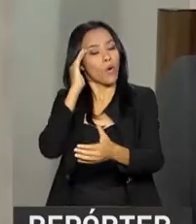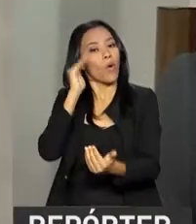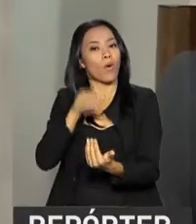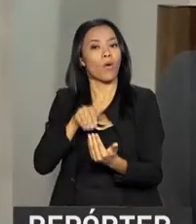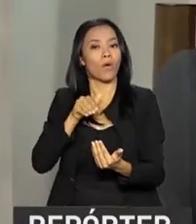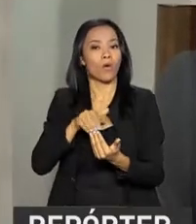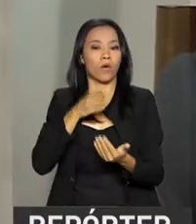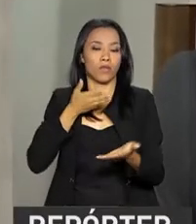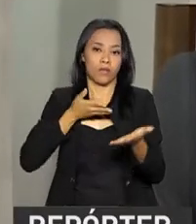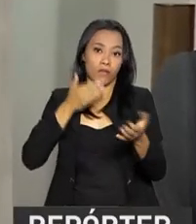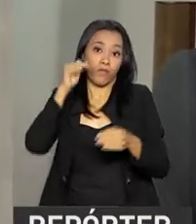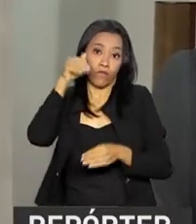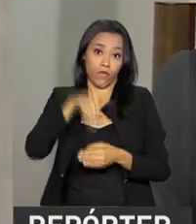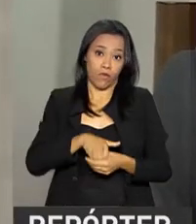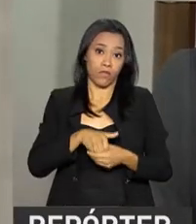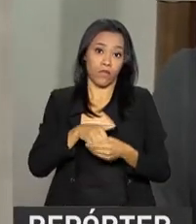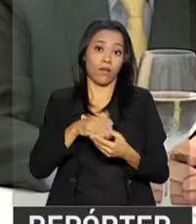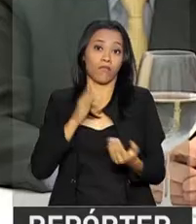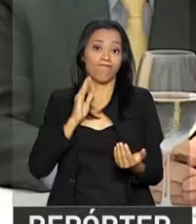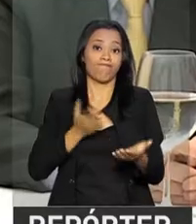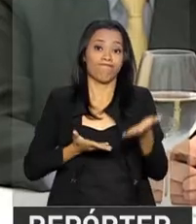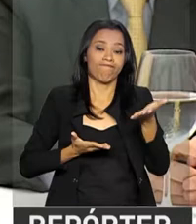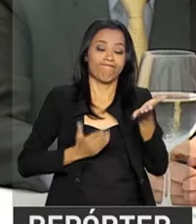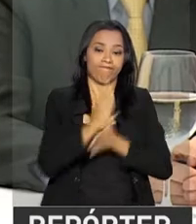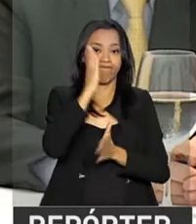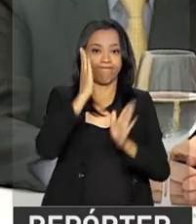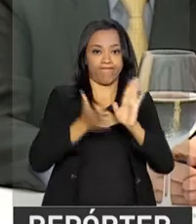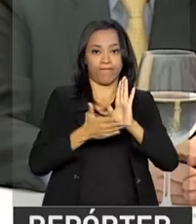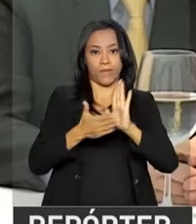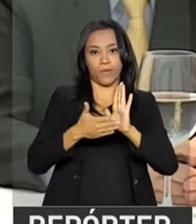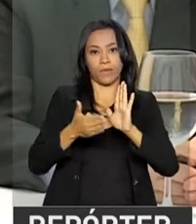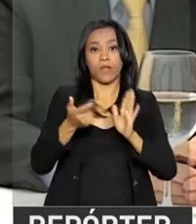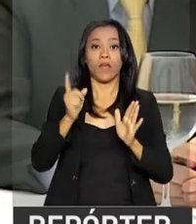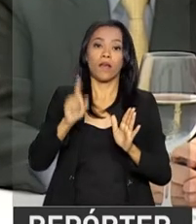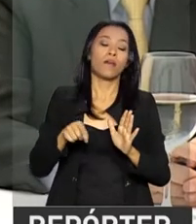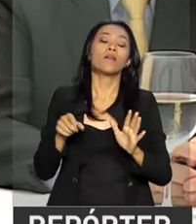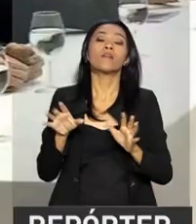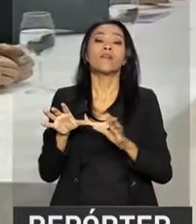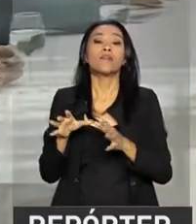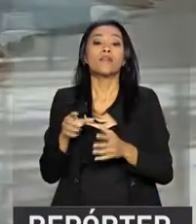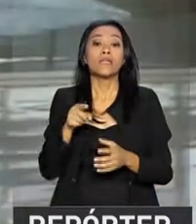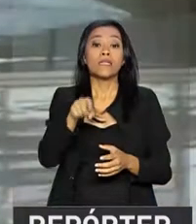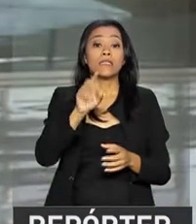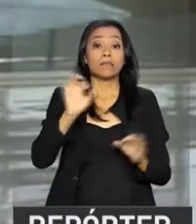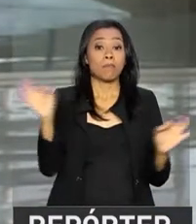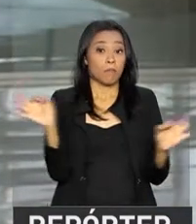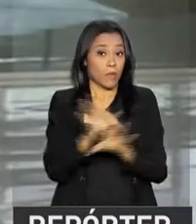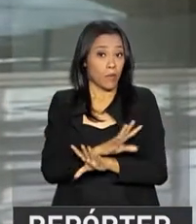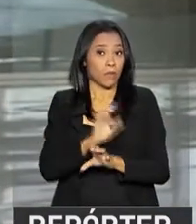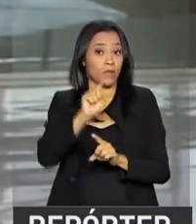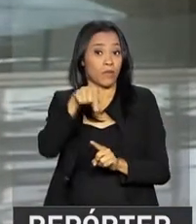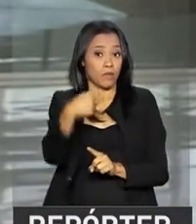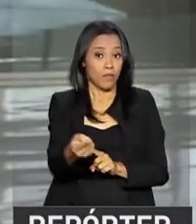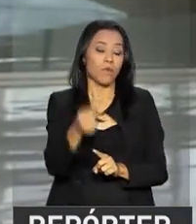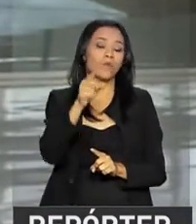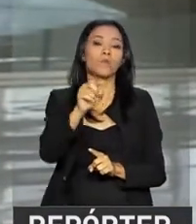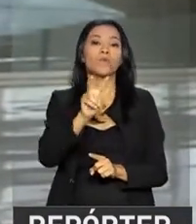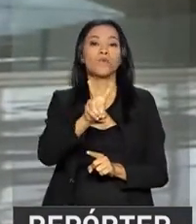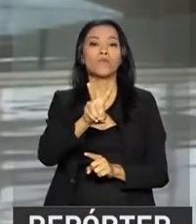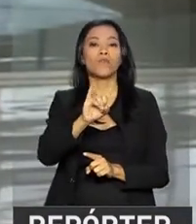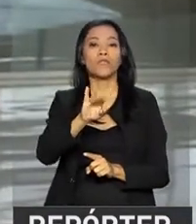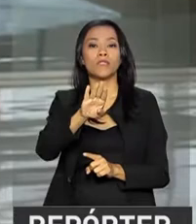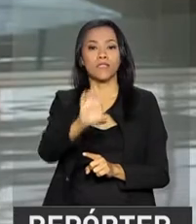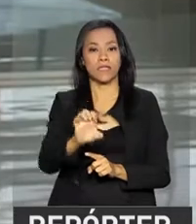da reforma foi o pmdb eo ptb bom na saída do jantar com o vice líder do governo